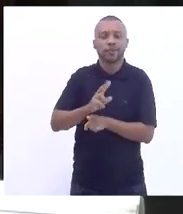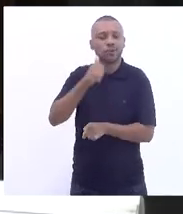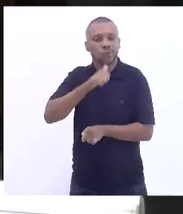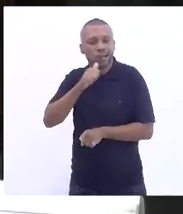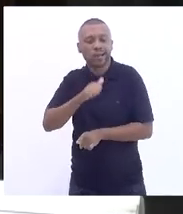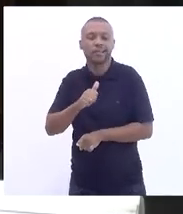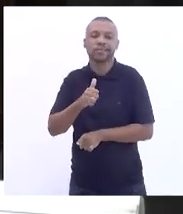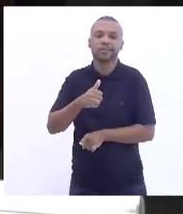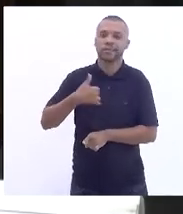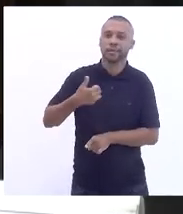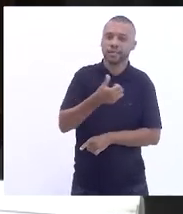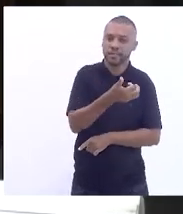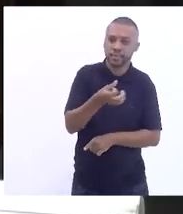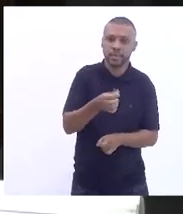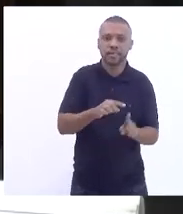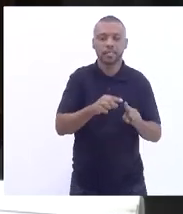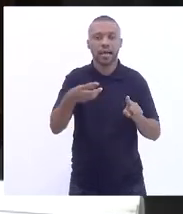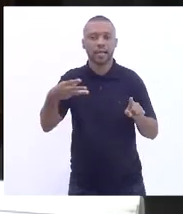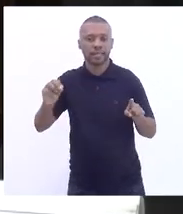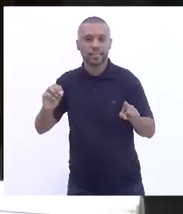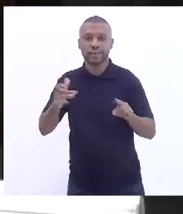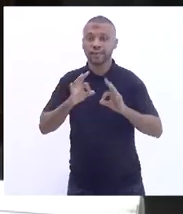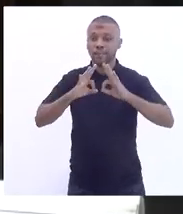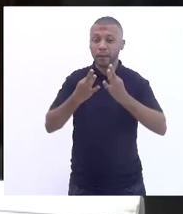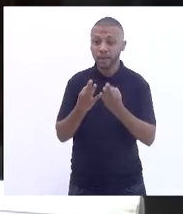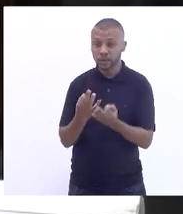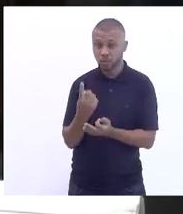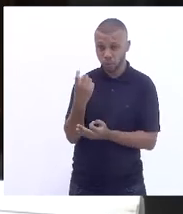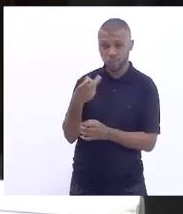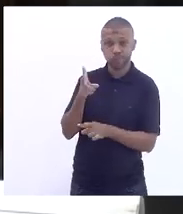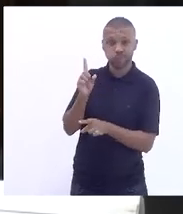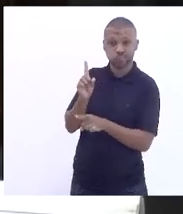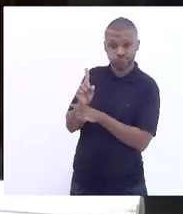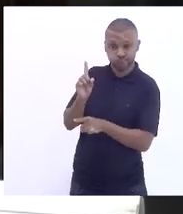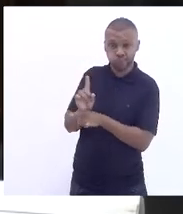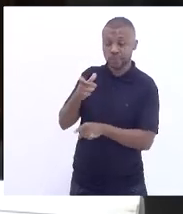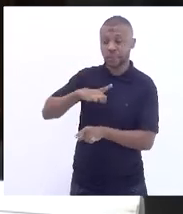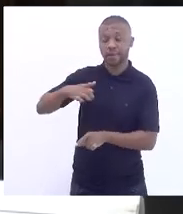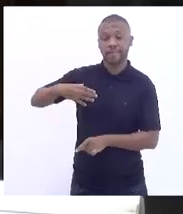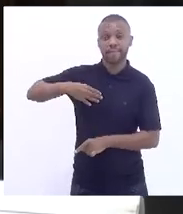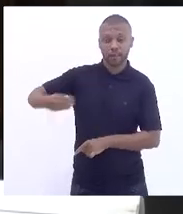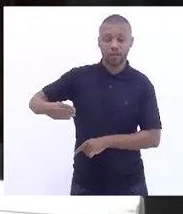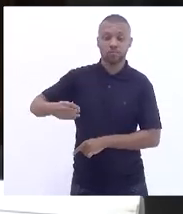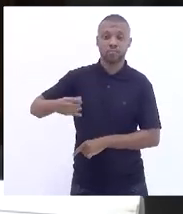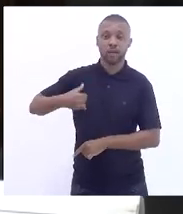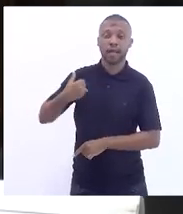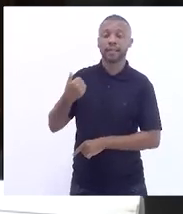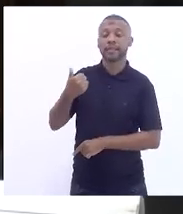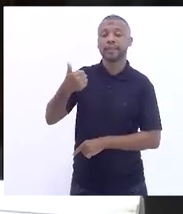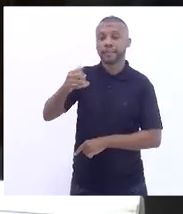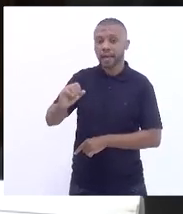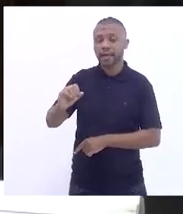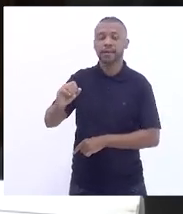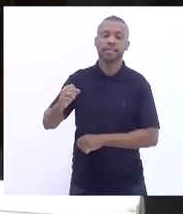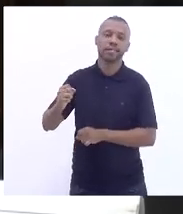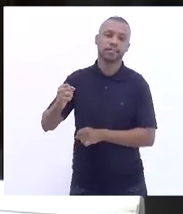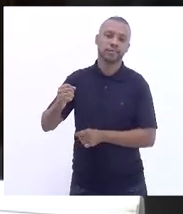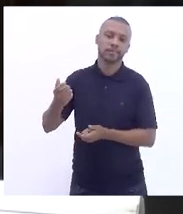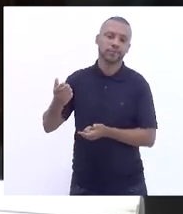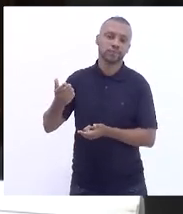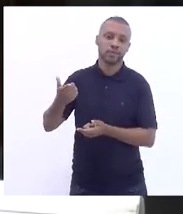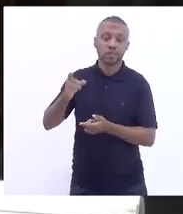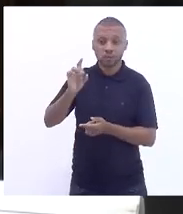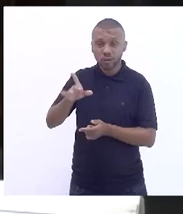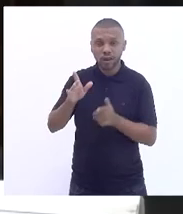família monoparental com filhos de até 10 anos em escritas no CAD único e no auxílio Brasil é somente no